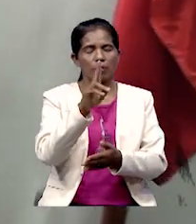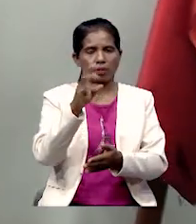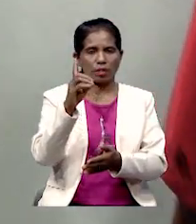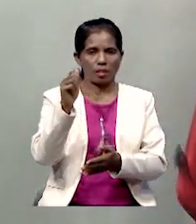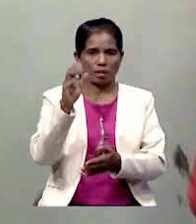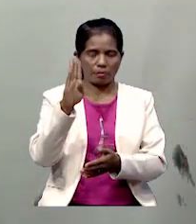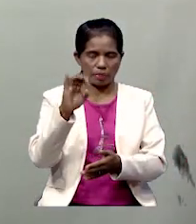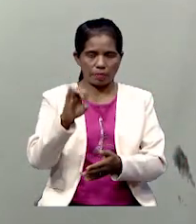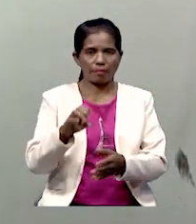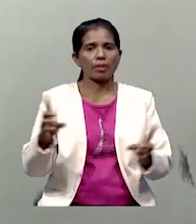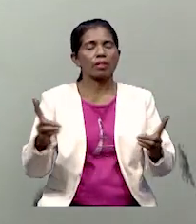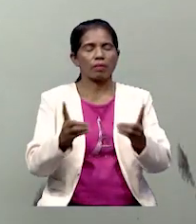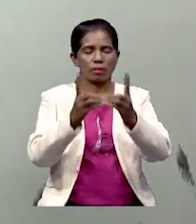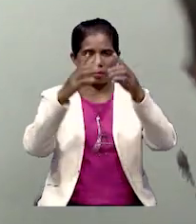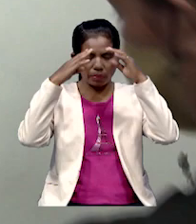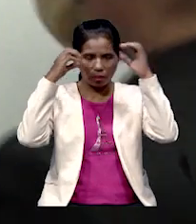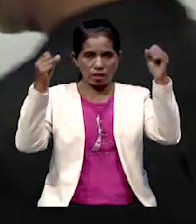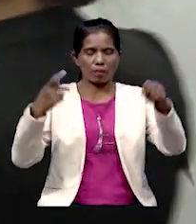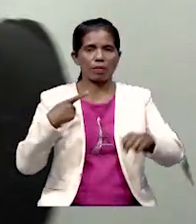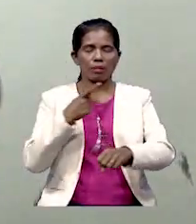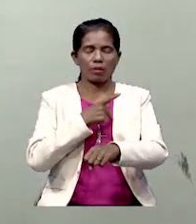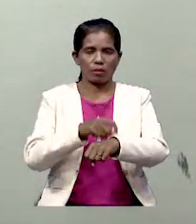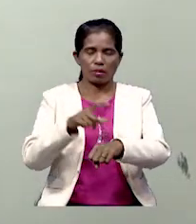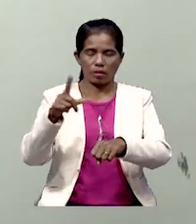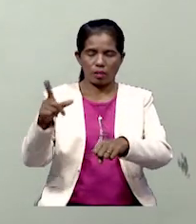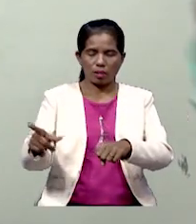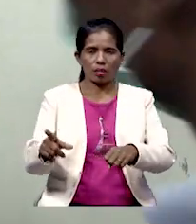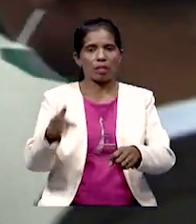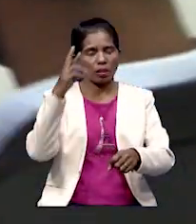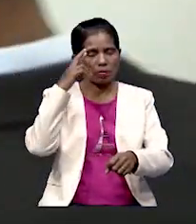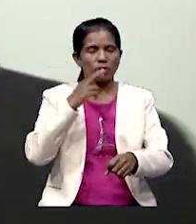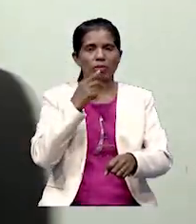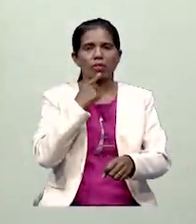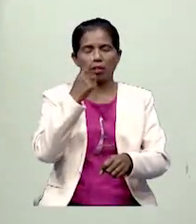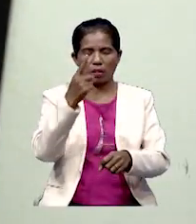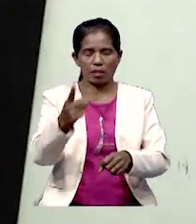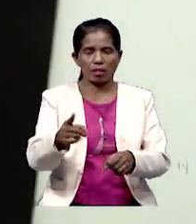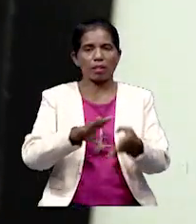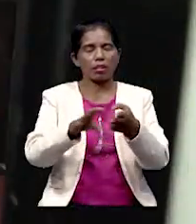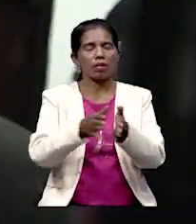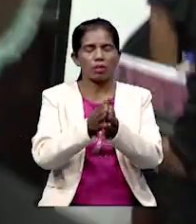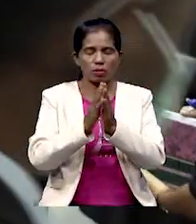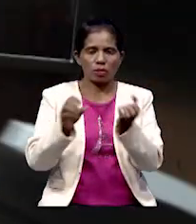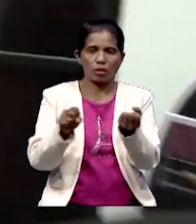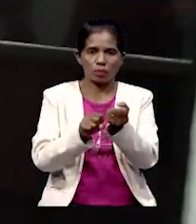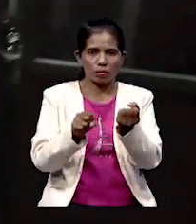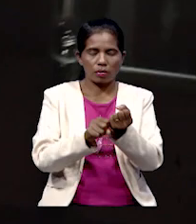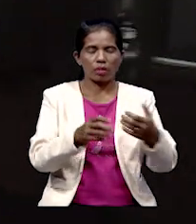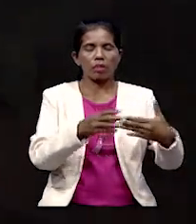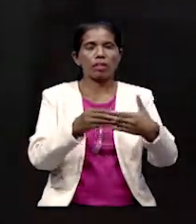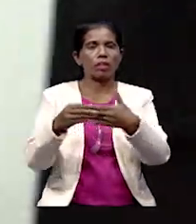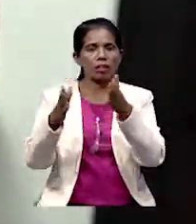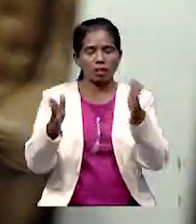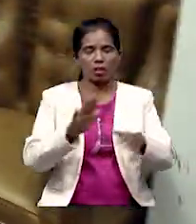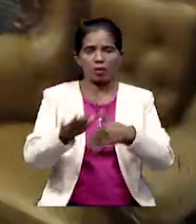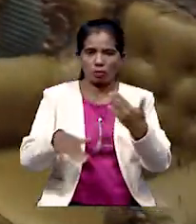ho presidente parlamento Zera Mzorta hateteng ni pedidu ne hetang apoyu hosi parte hotu liliu líder órgão